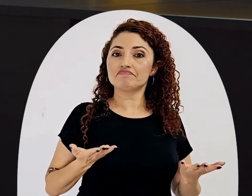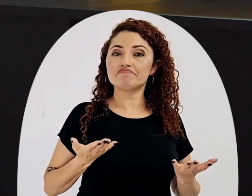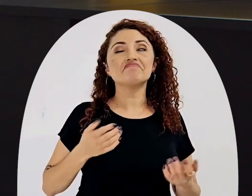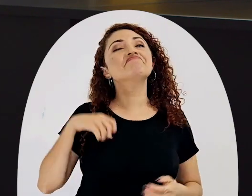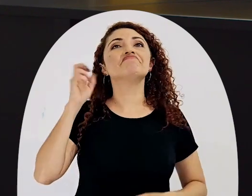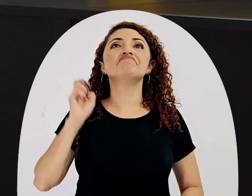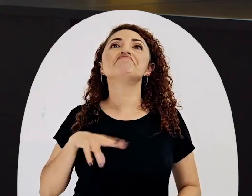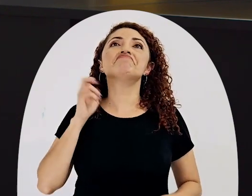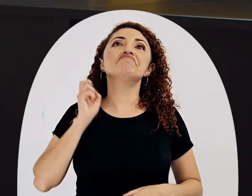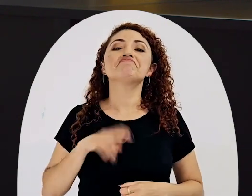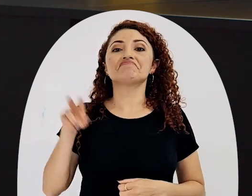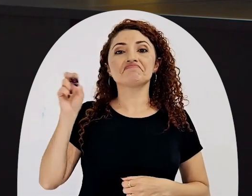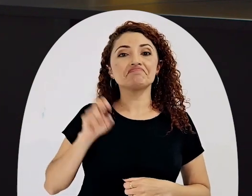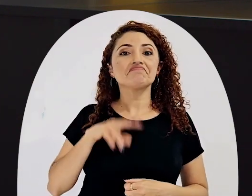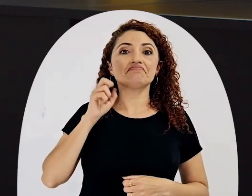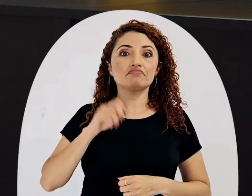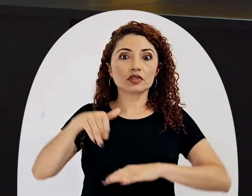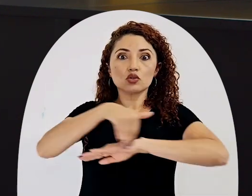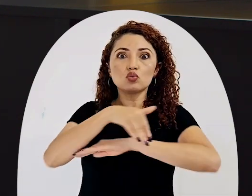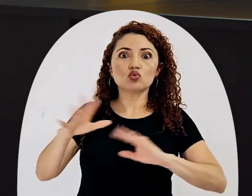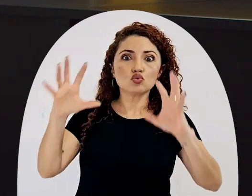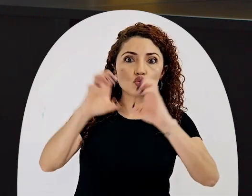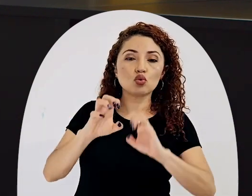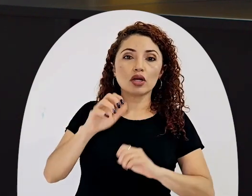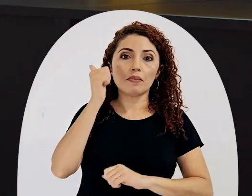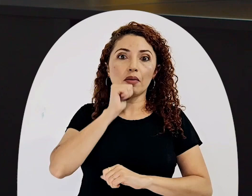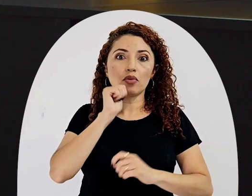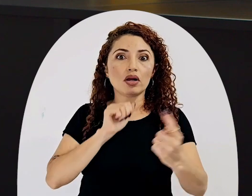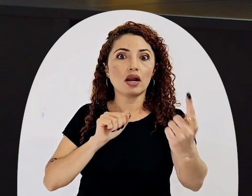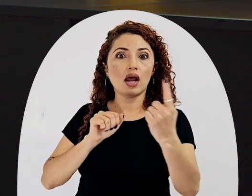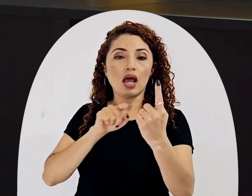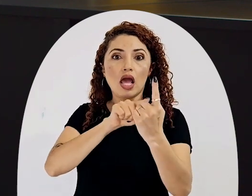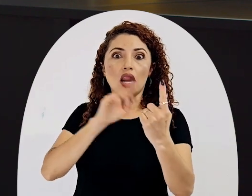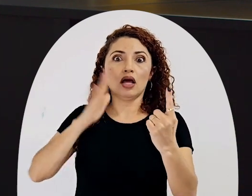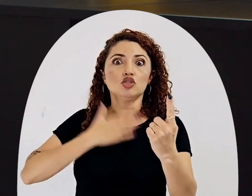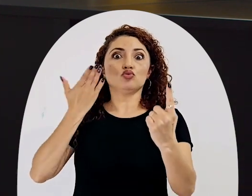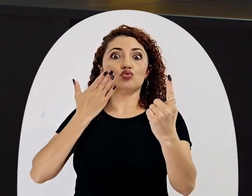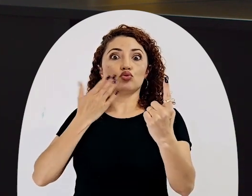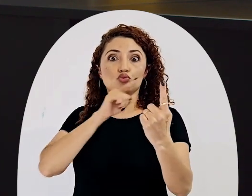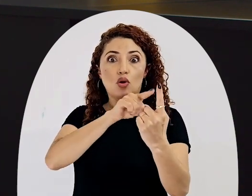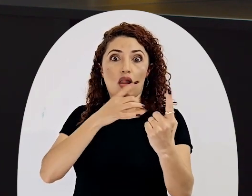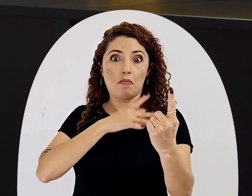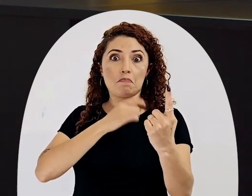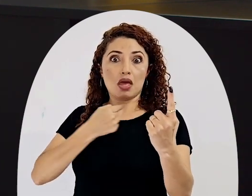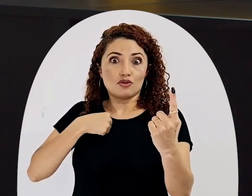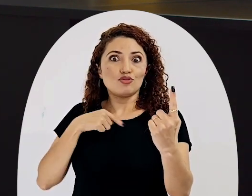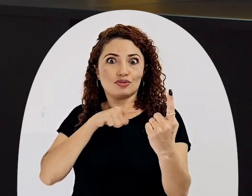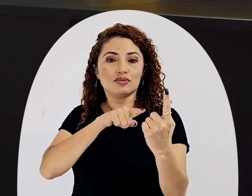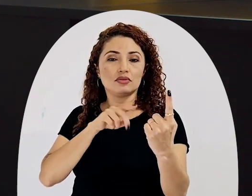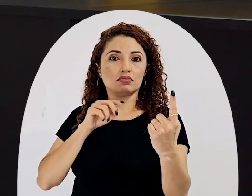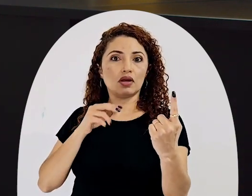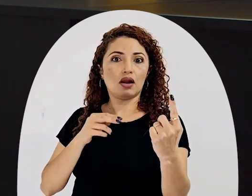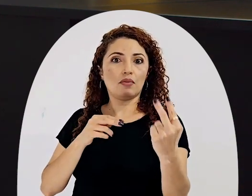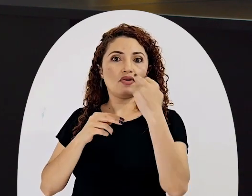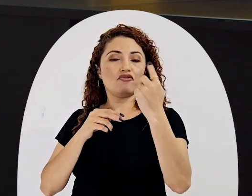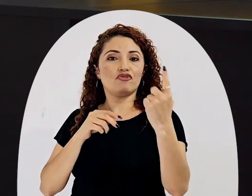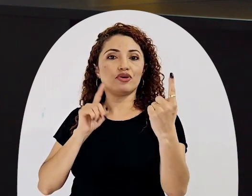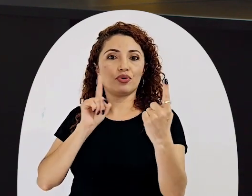uma rua escura. De repente tinha uma moça. A moça levou susto e ficou com medo de mim. Então eu saí desse lugar,